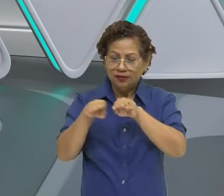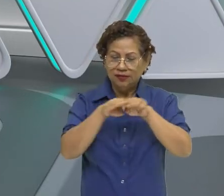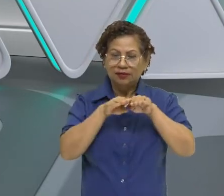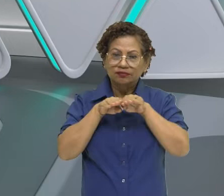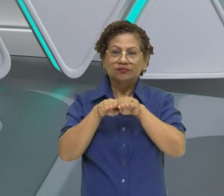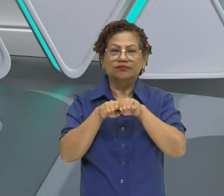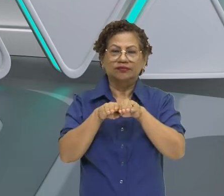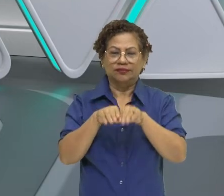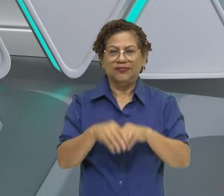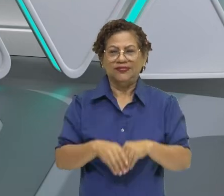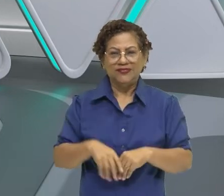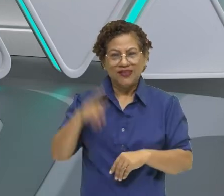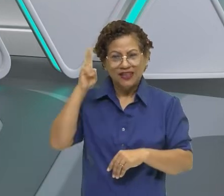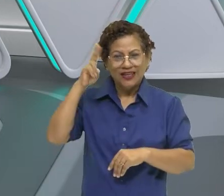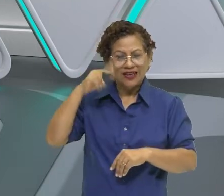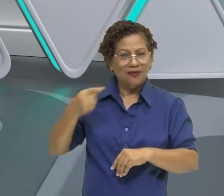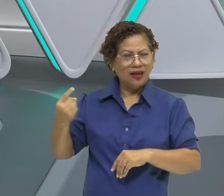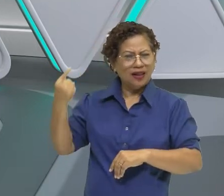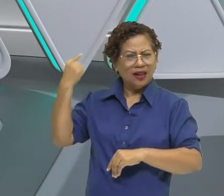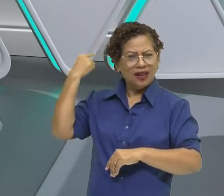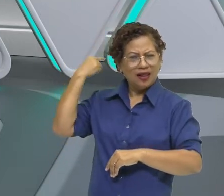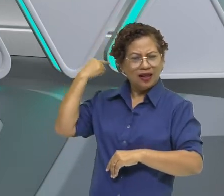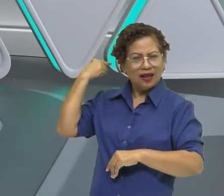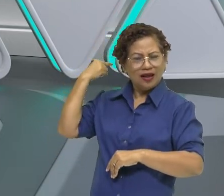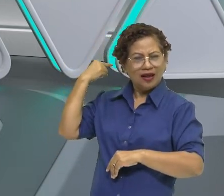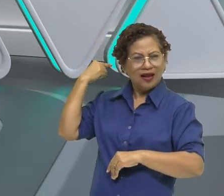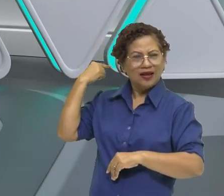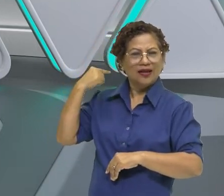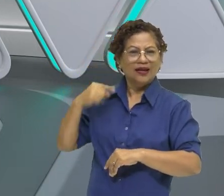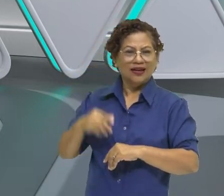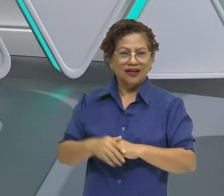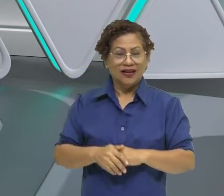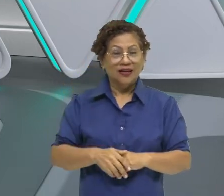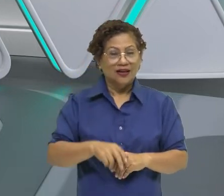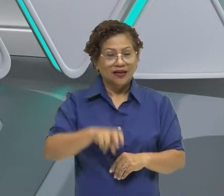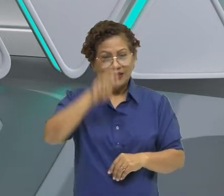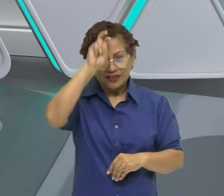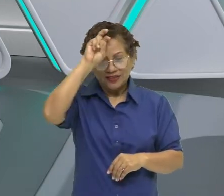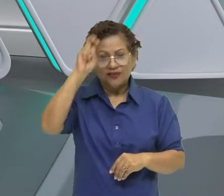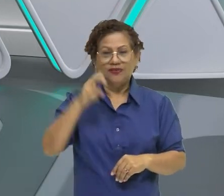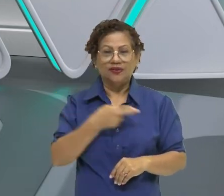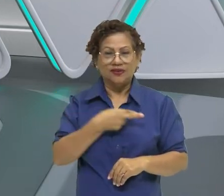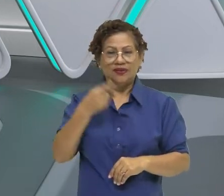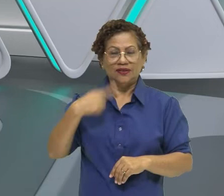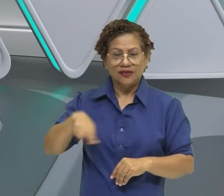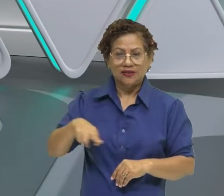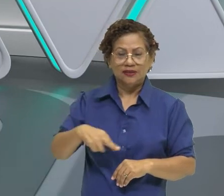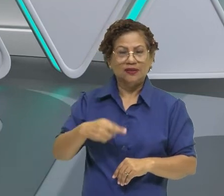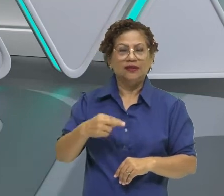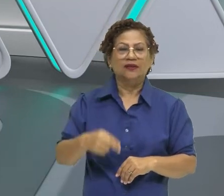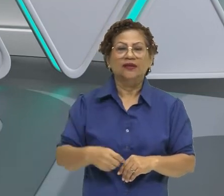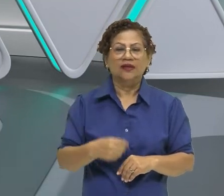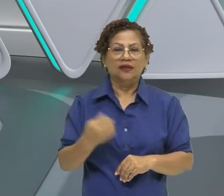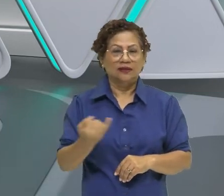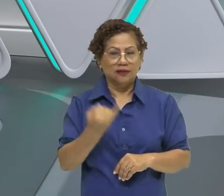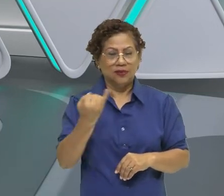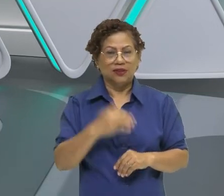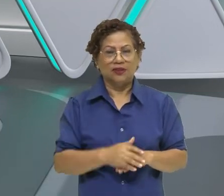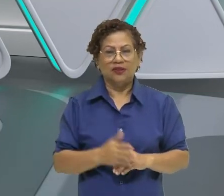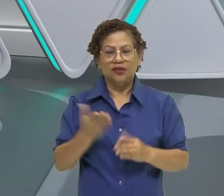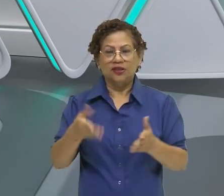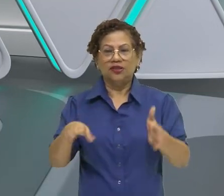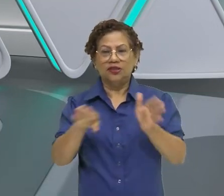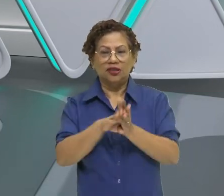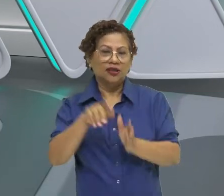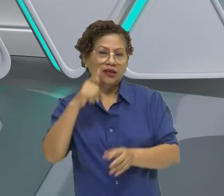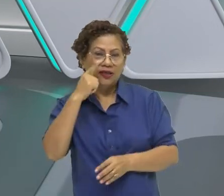Lá no Egito, Antigo Egito, eles tinham a religião como centro, né? Aí a gente já chega na Grécia e